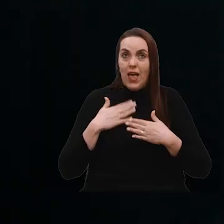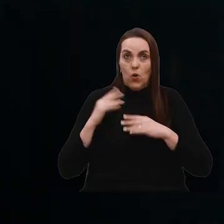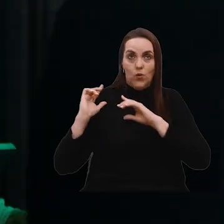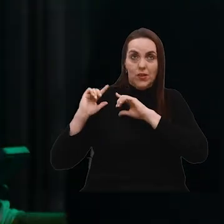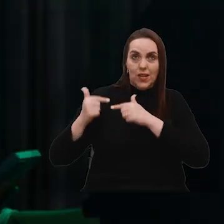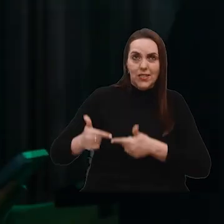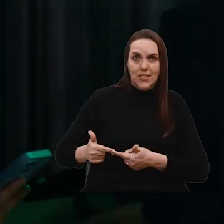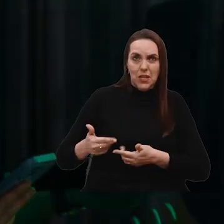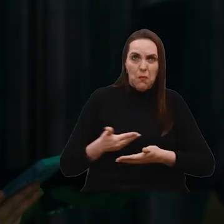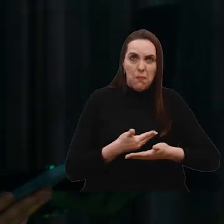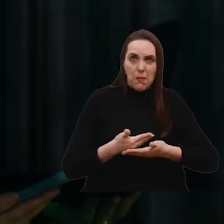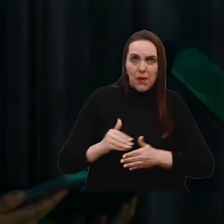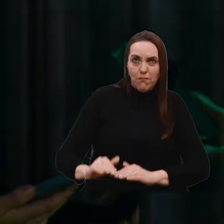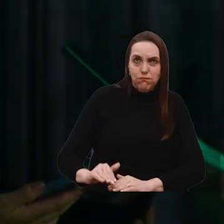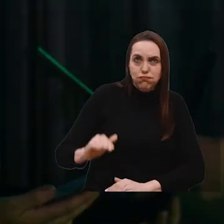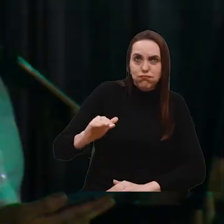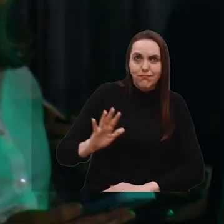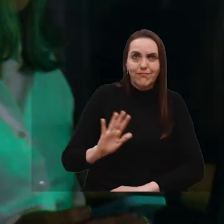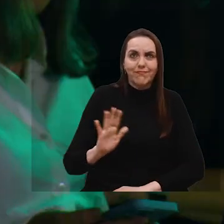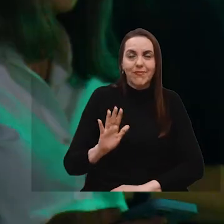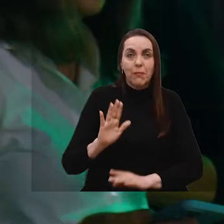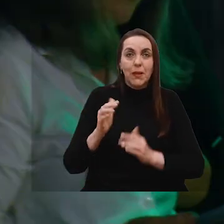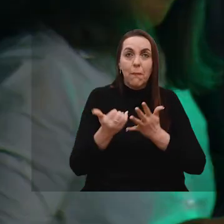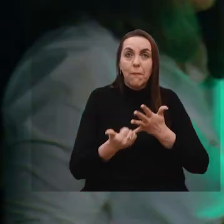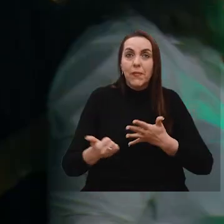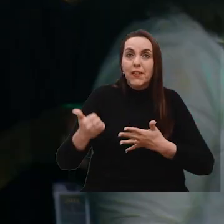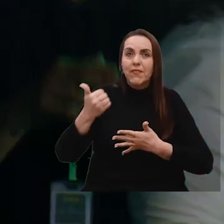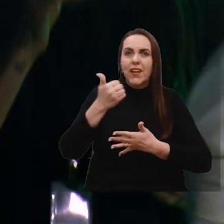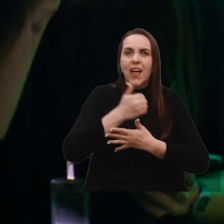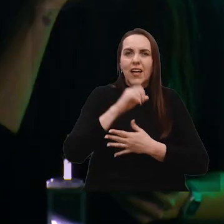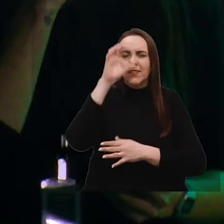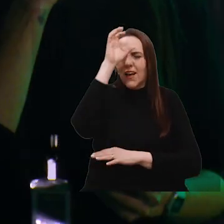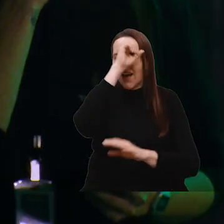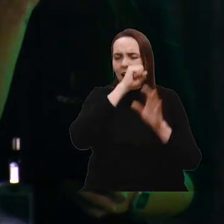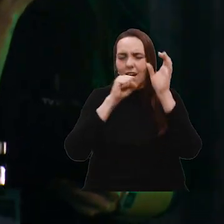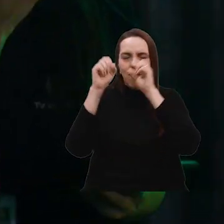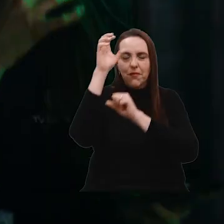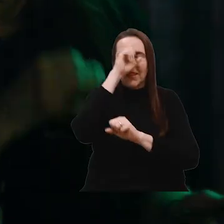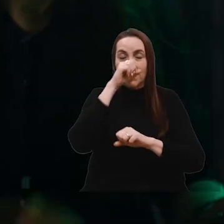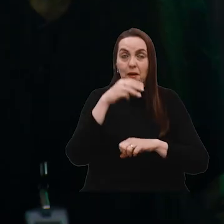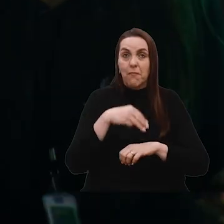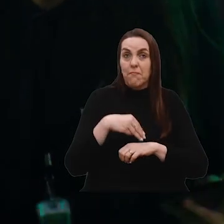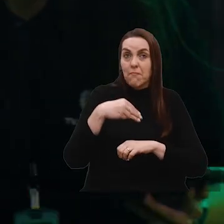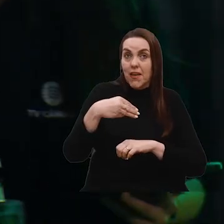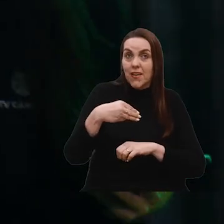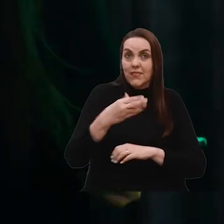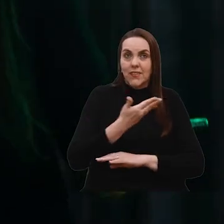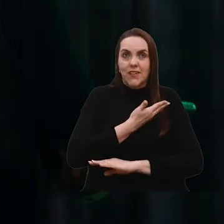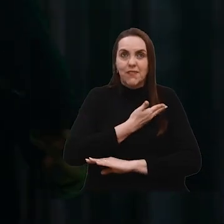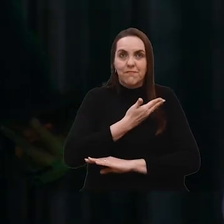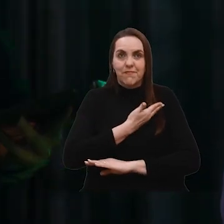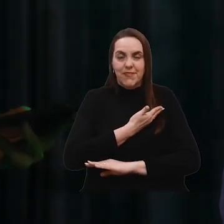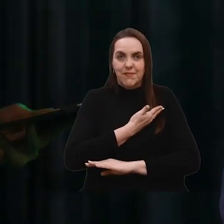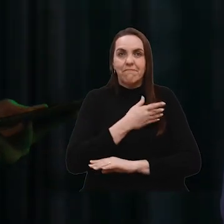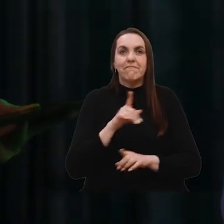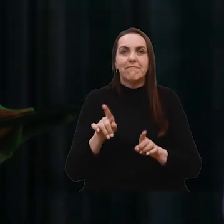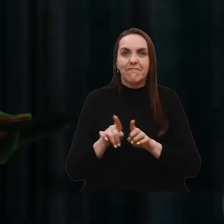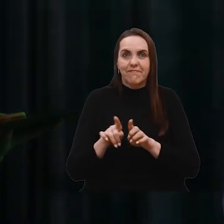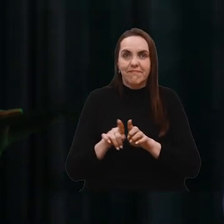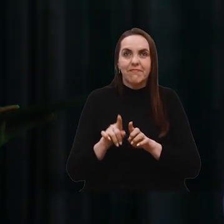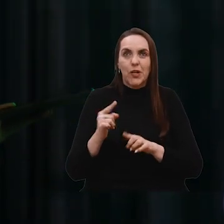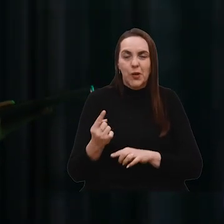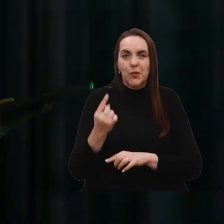como eu disse, não sou tradicionalista de berço, mas tive o privilégio de aprender com grandes mestres e